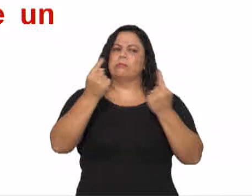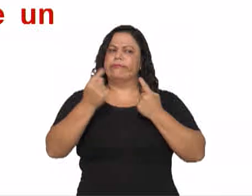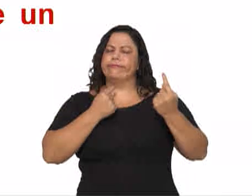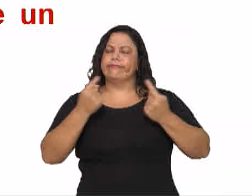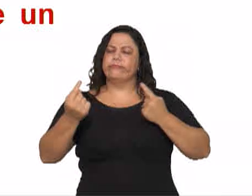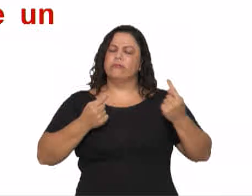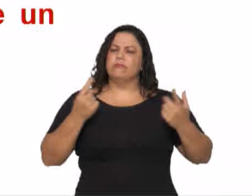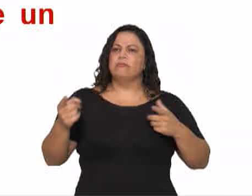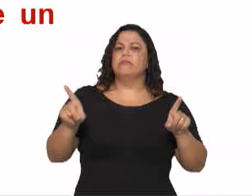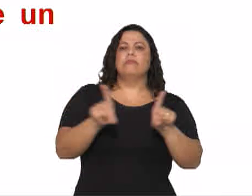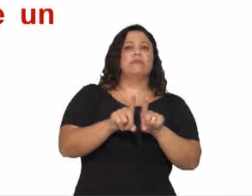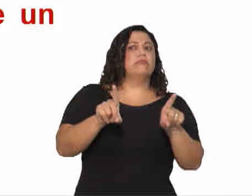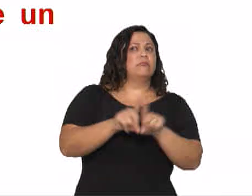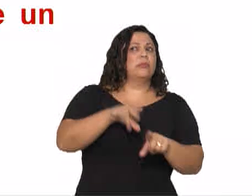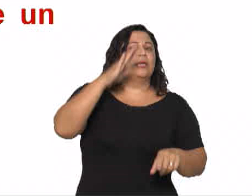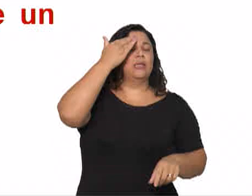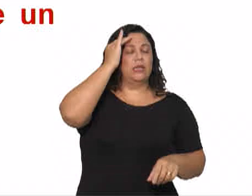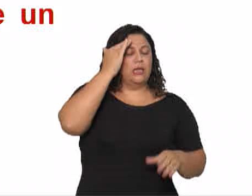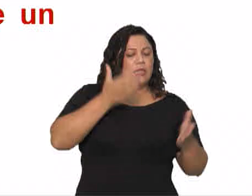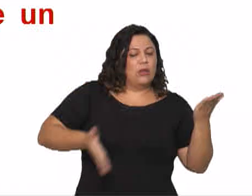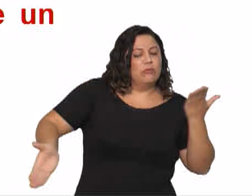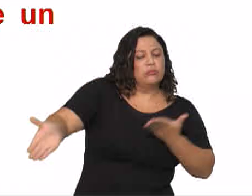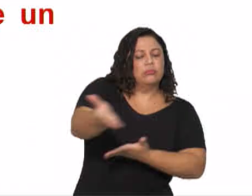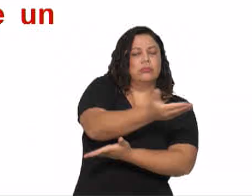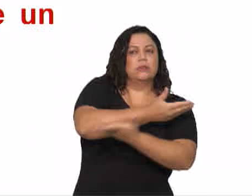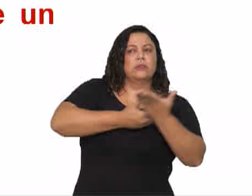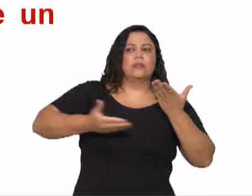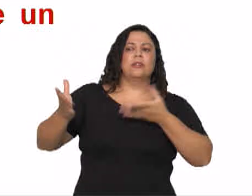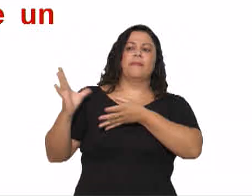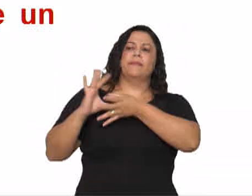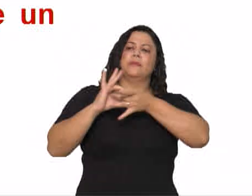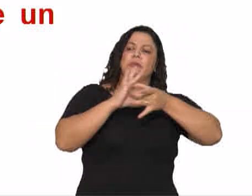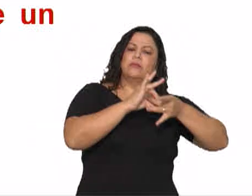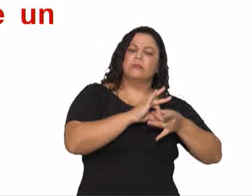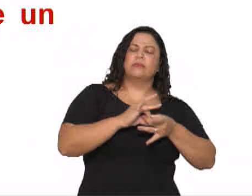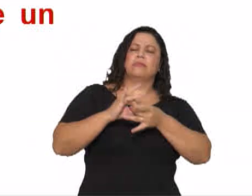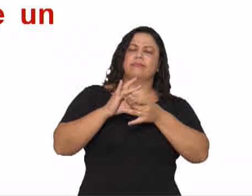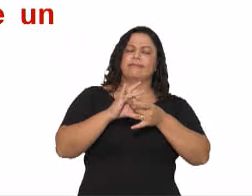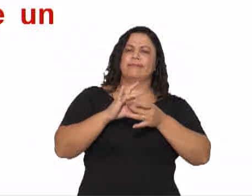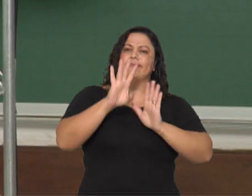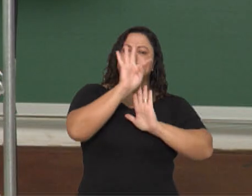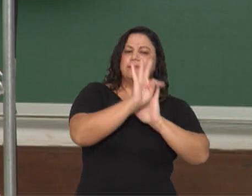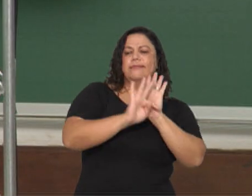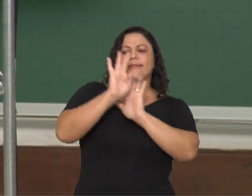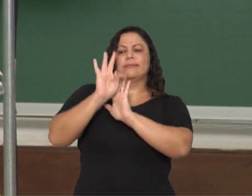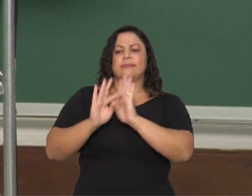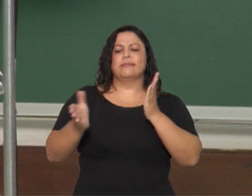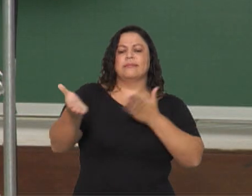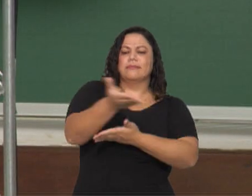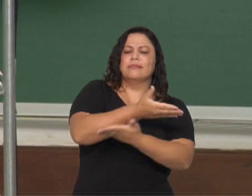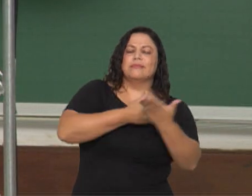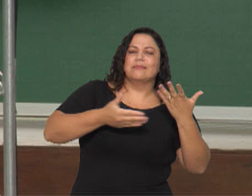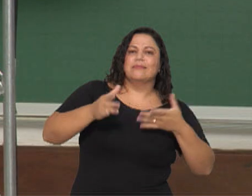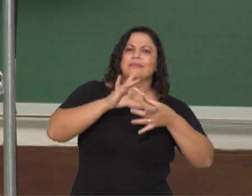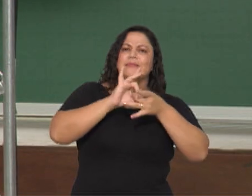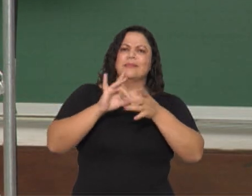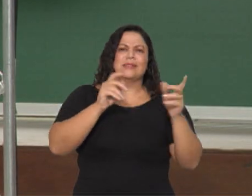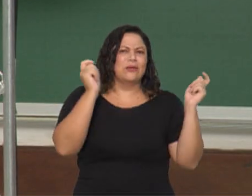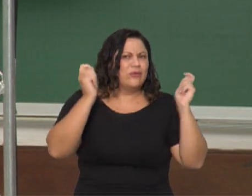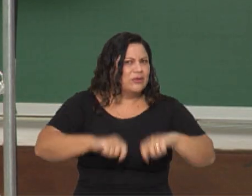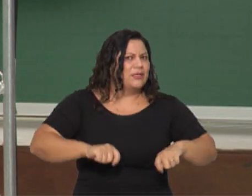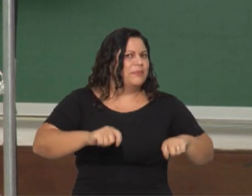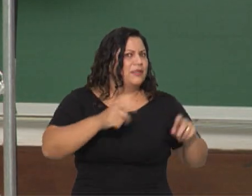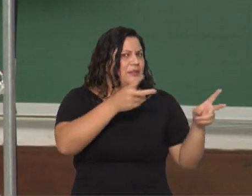fim, entendemos que intertextualidade é a relação que um texto mantém com outros. Vocês conseguem perceber alguma possibilidade